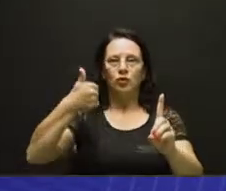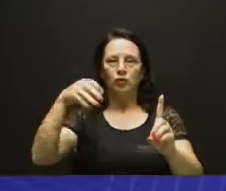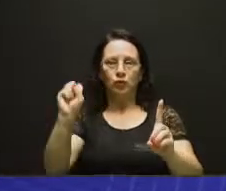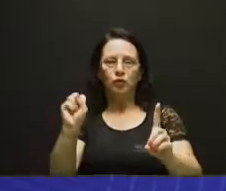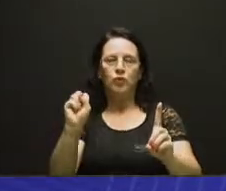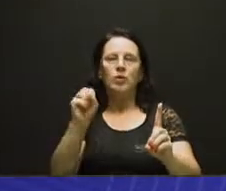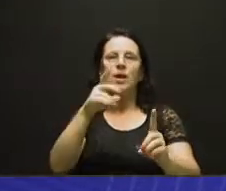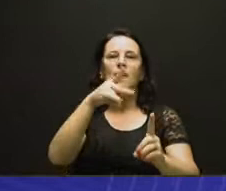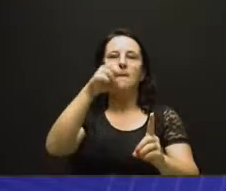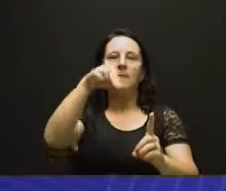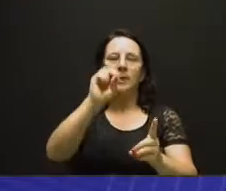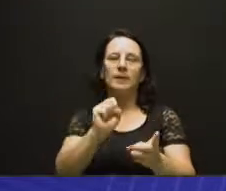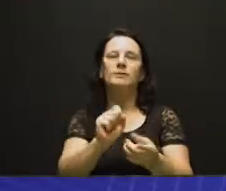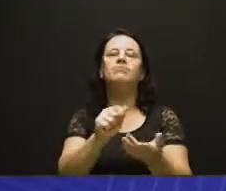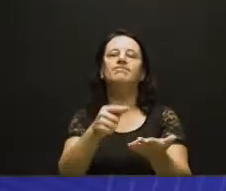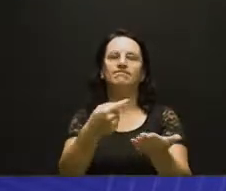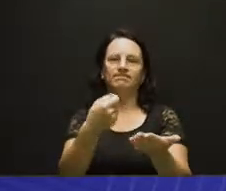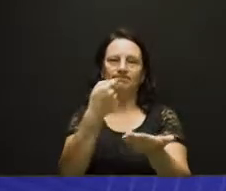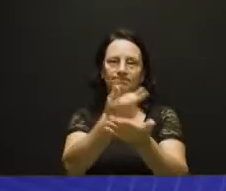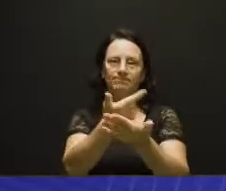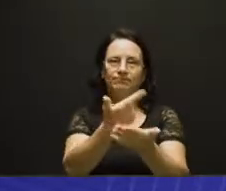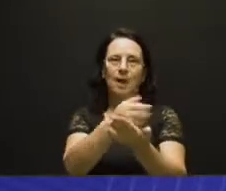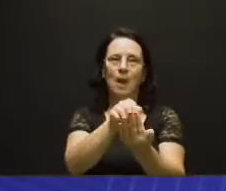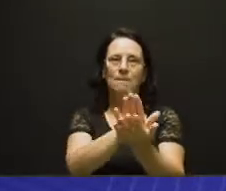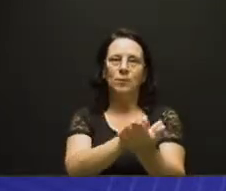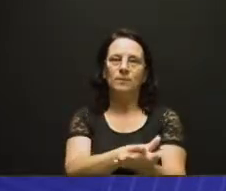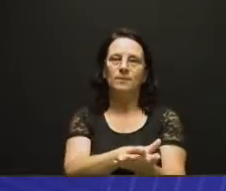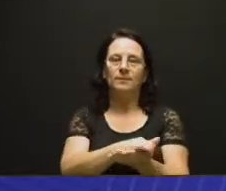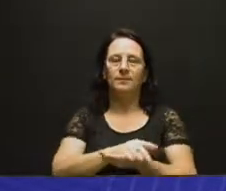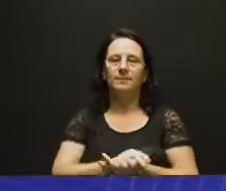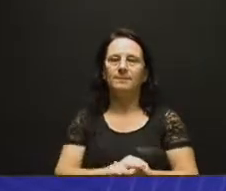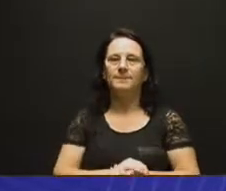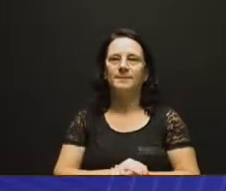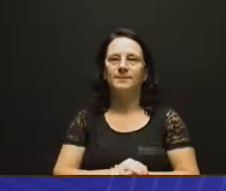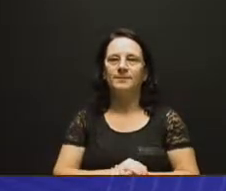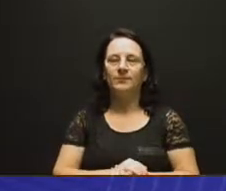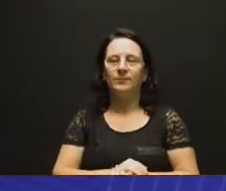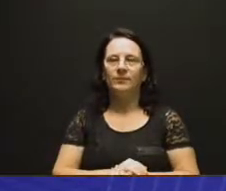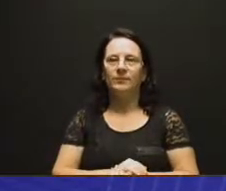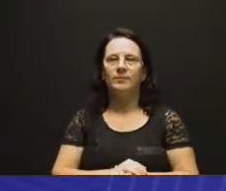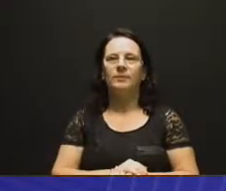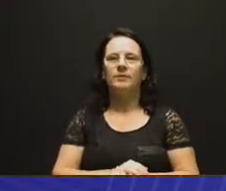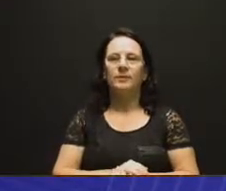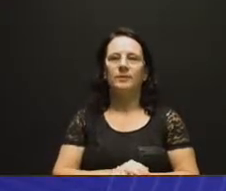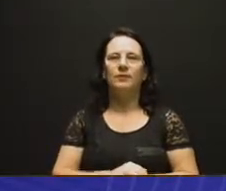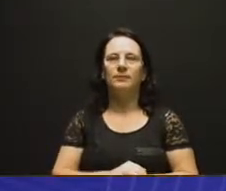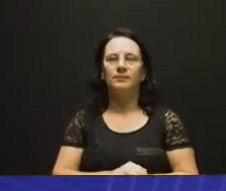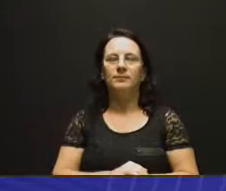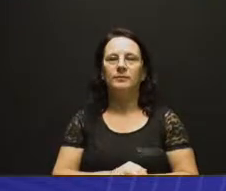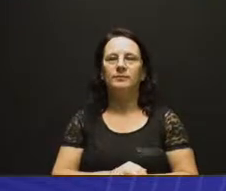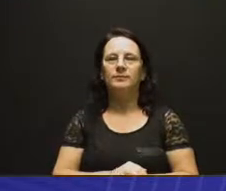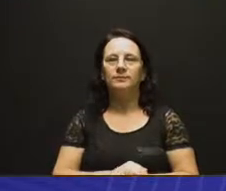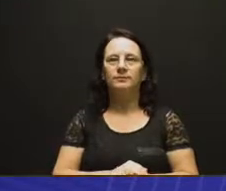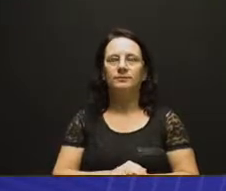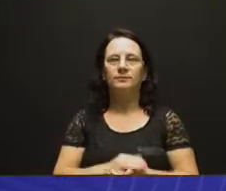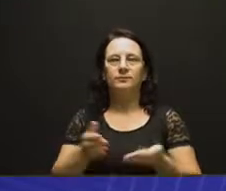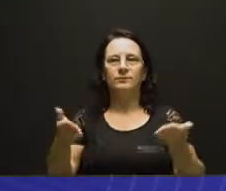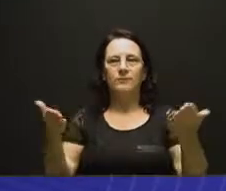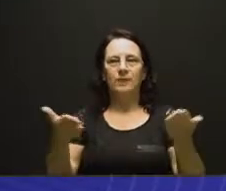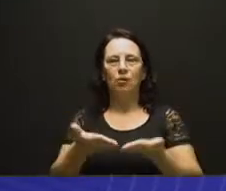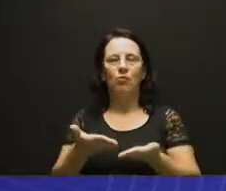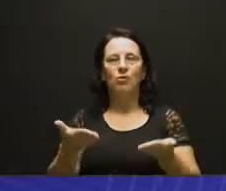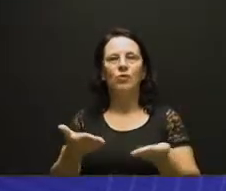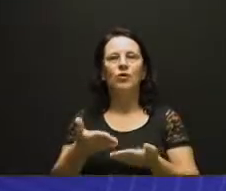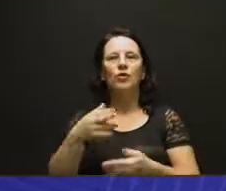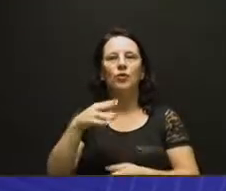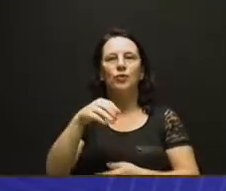é agravada de um terço tá pode passar bom então hoje os tipos penais